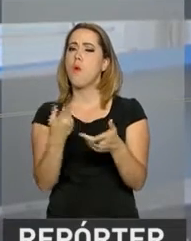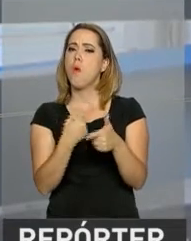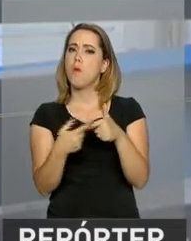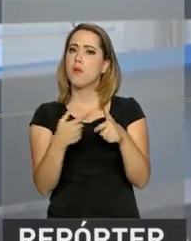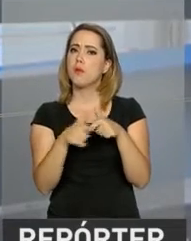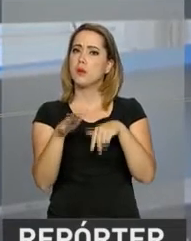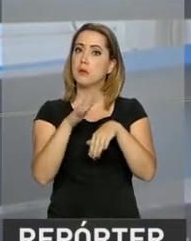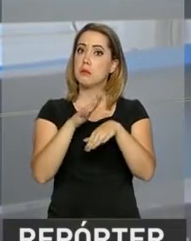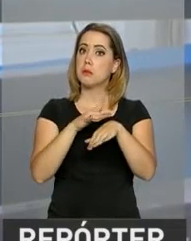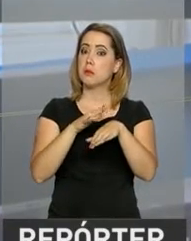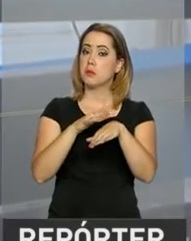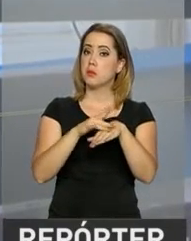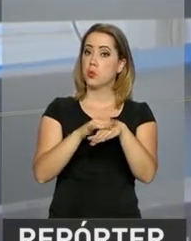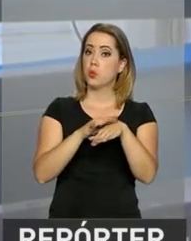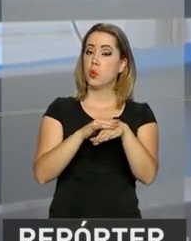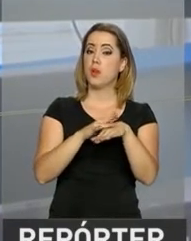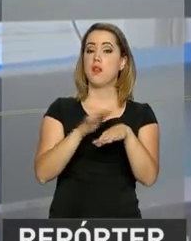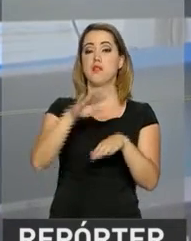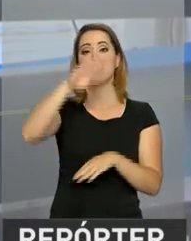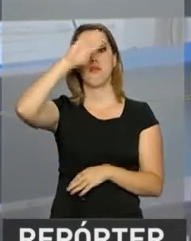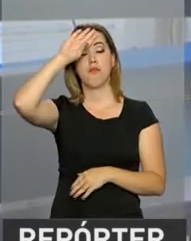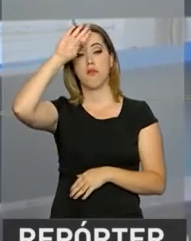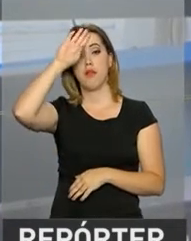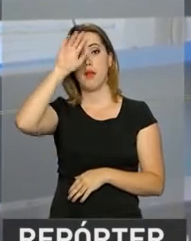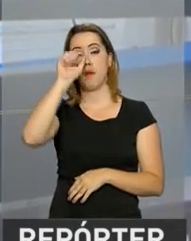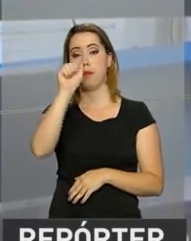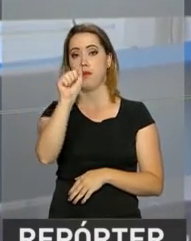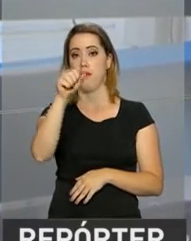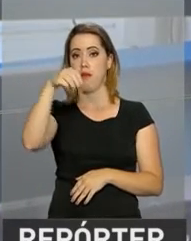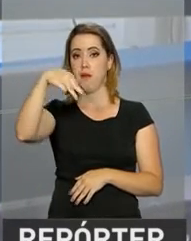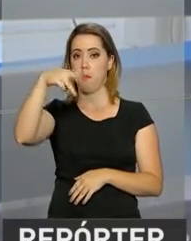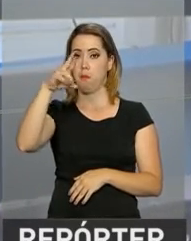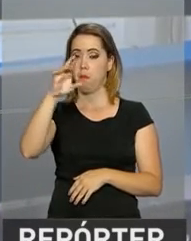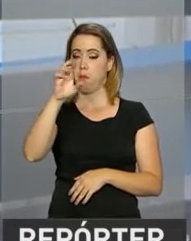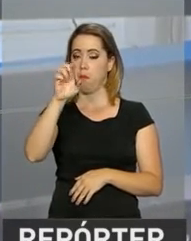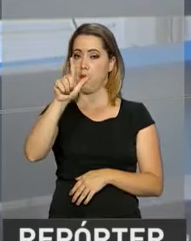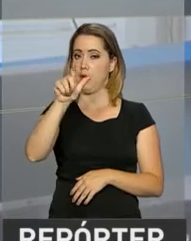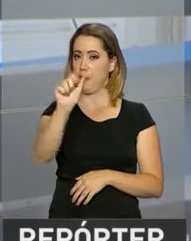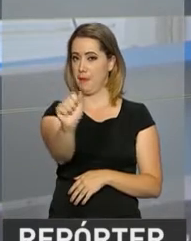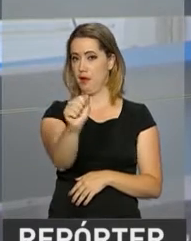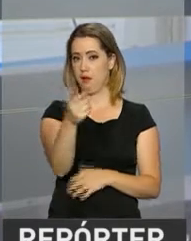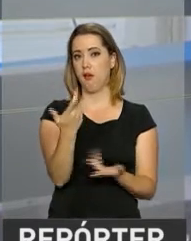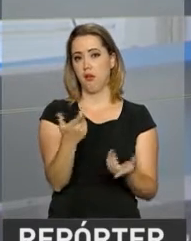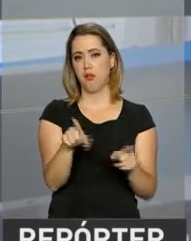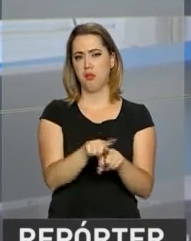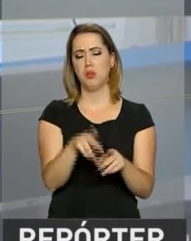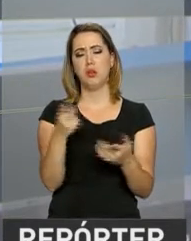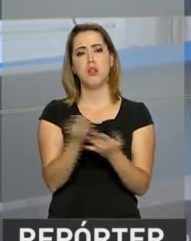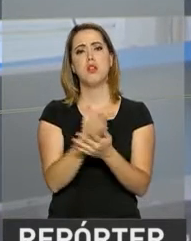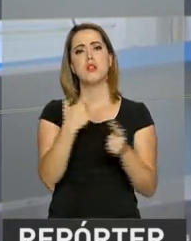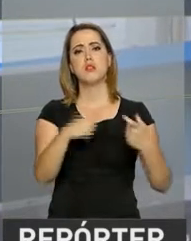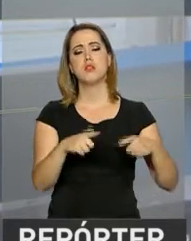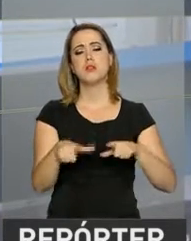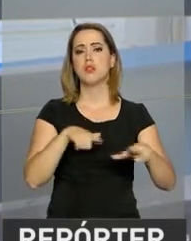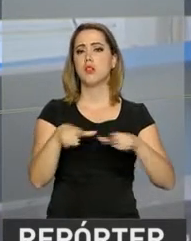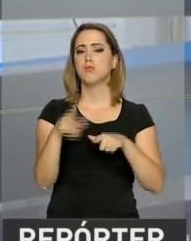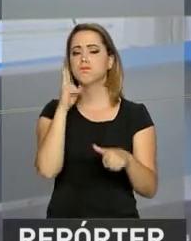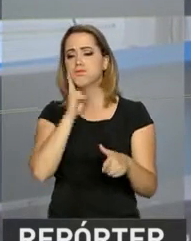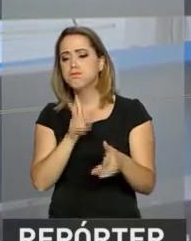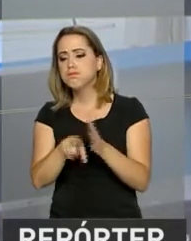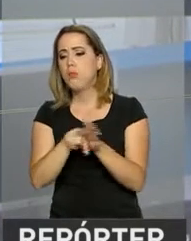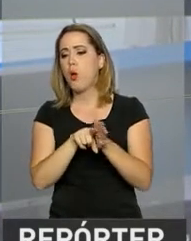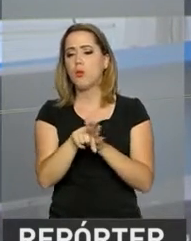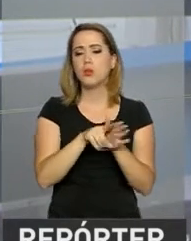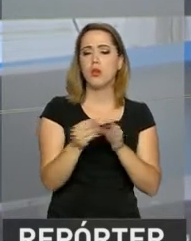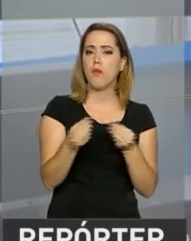é a terceira equipe enviada pelo ministério da saúde elas atuam em locais onde relatos da doença e estabelecem medidas